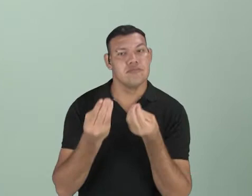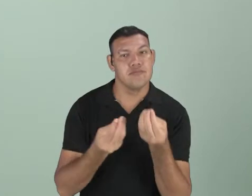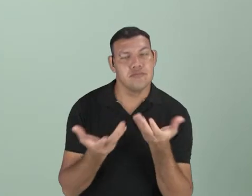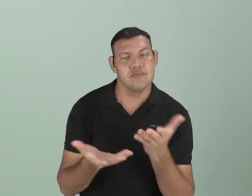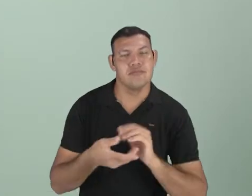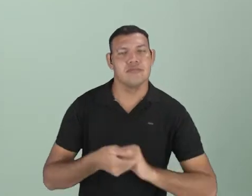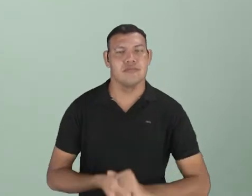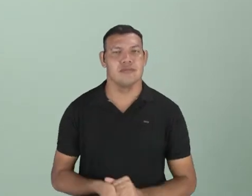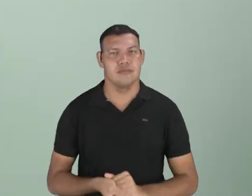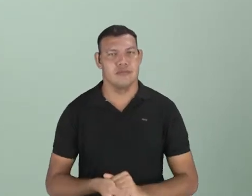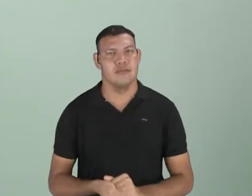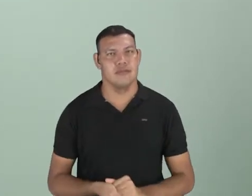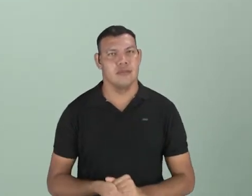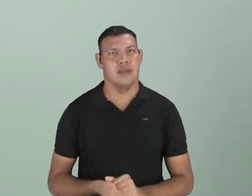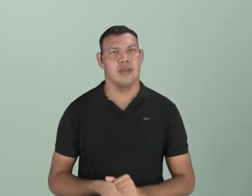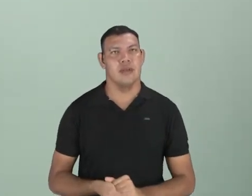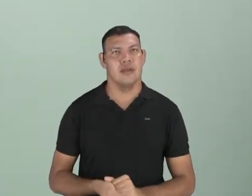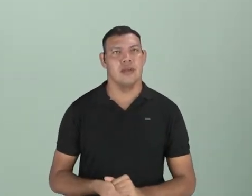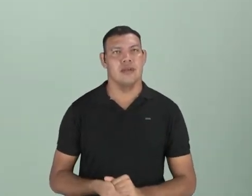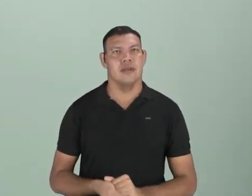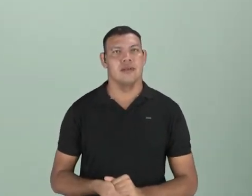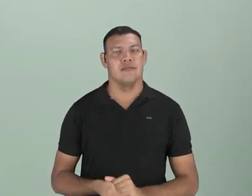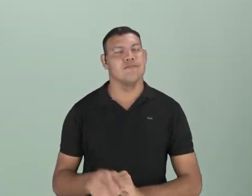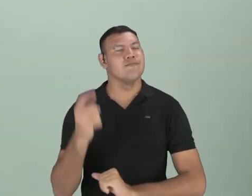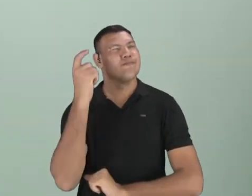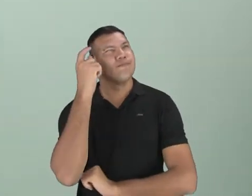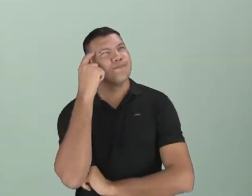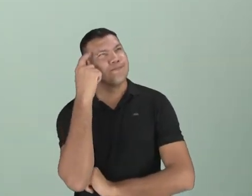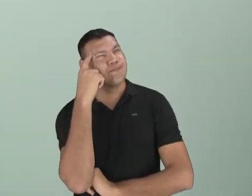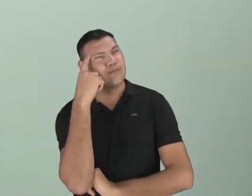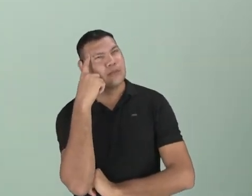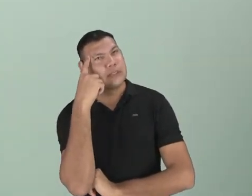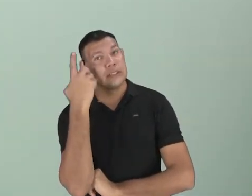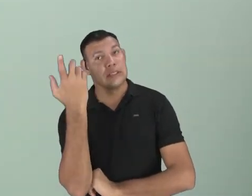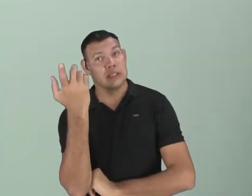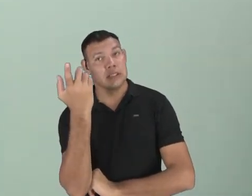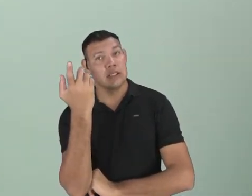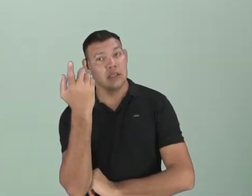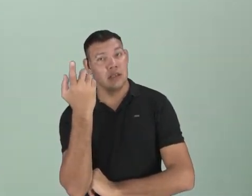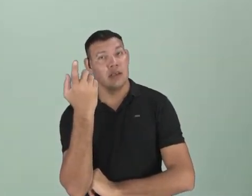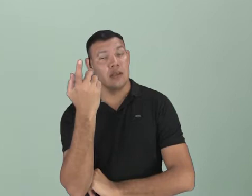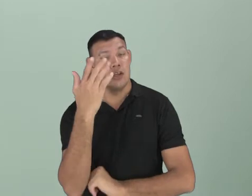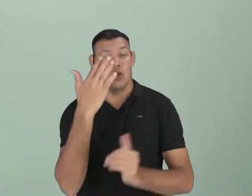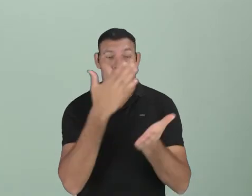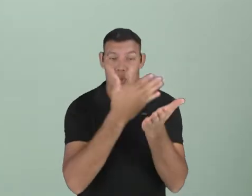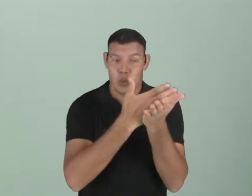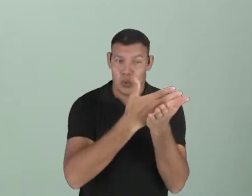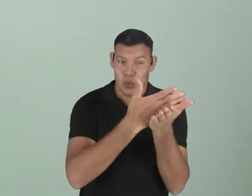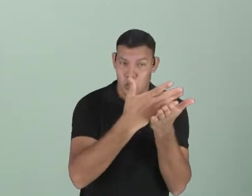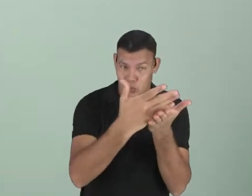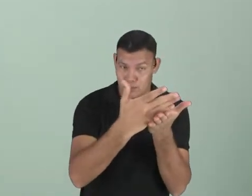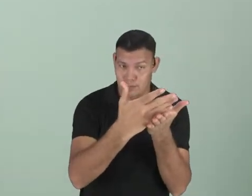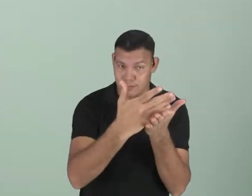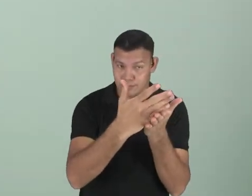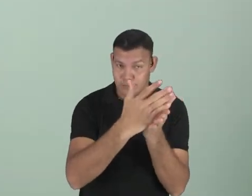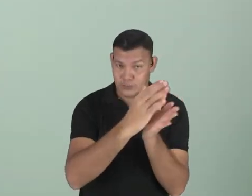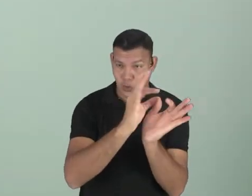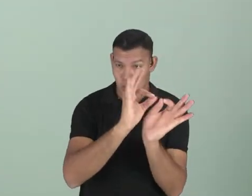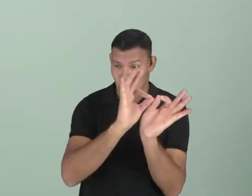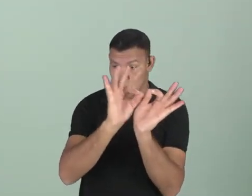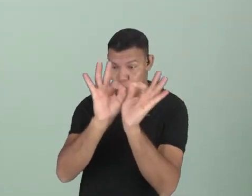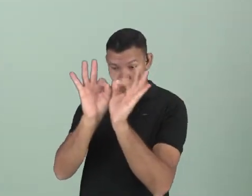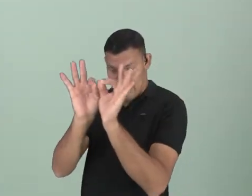texto narrativo? No geral, nós vamos pensar o quê? Que ele deve ter início, meio e